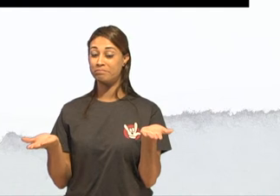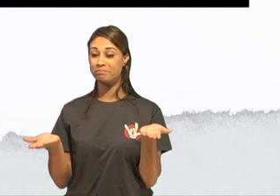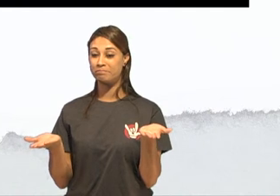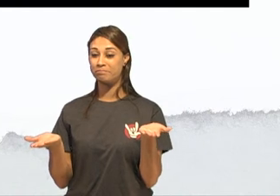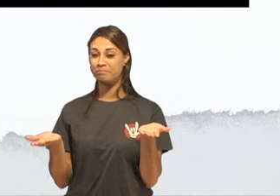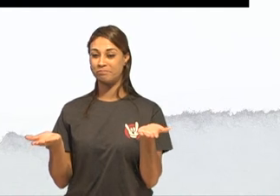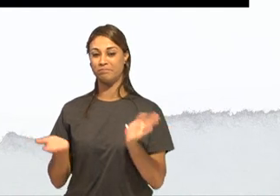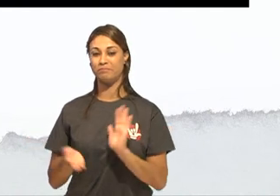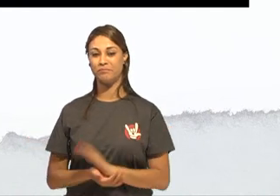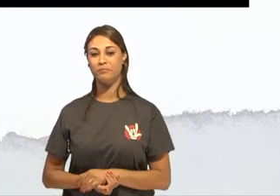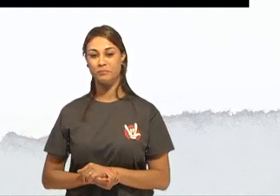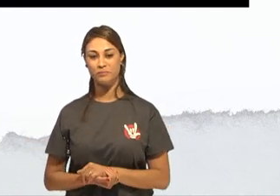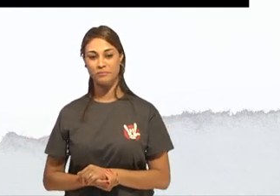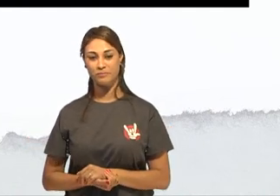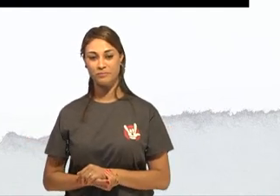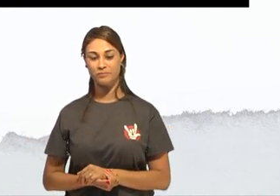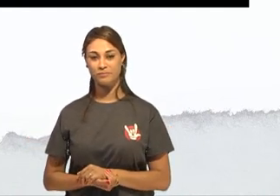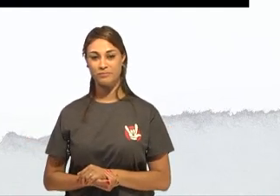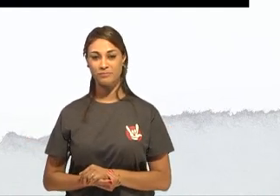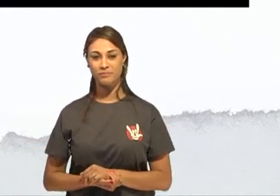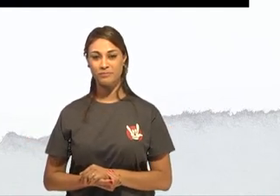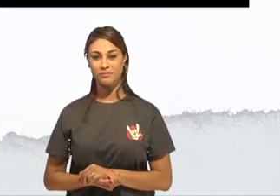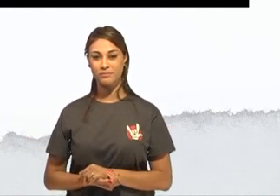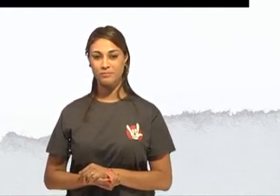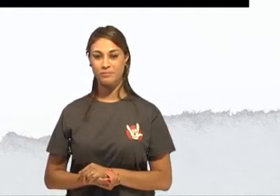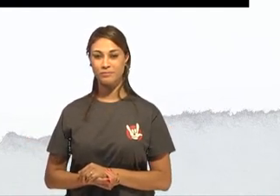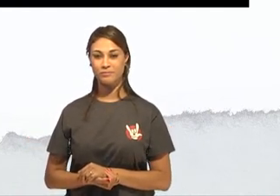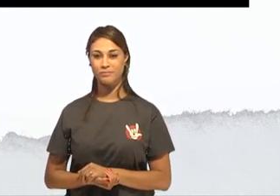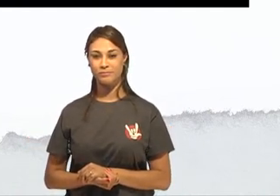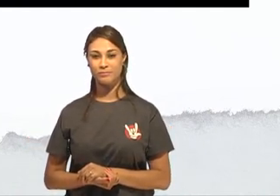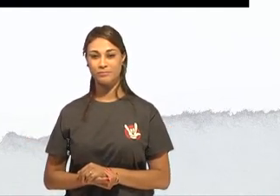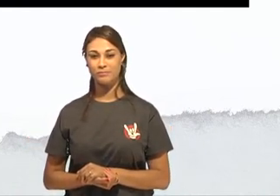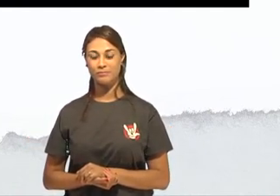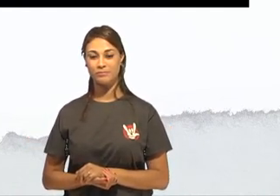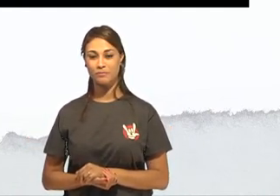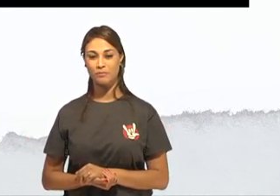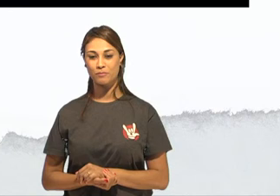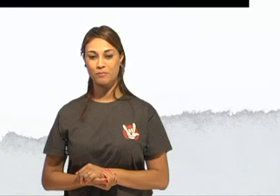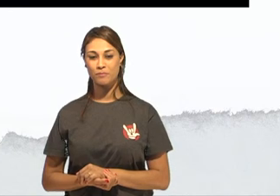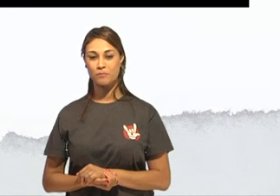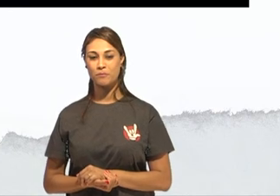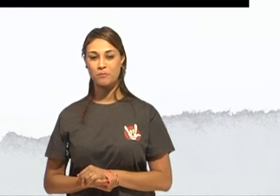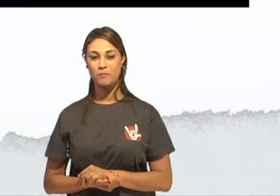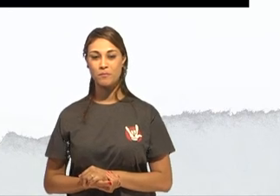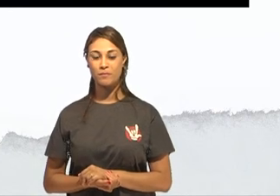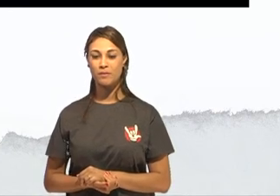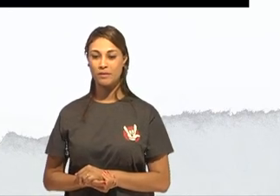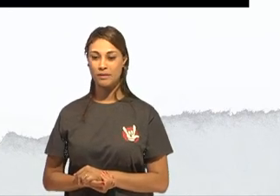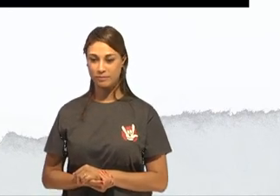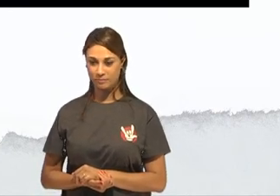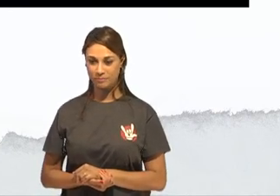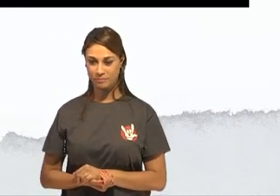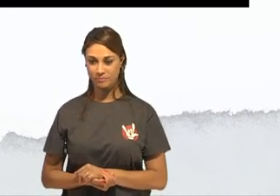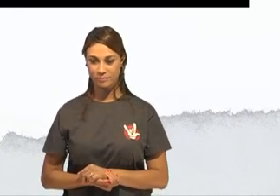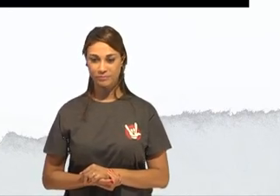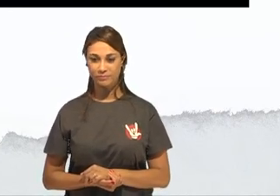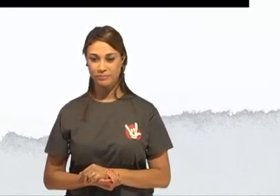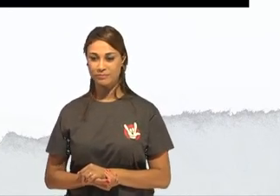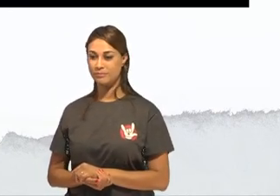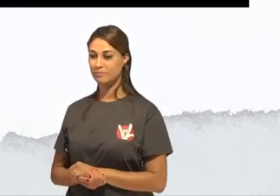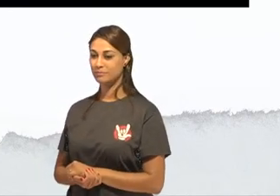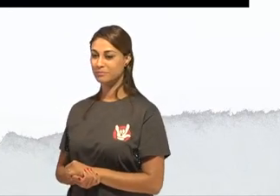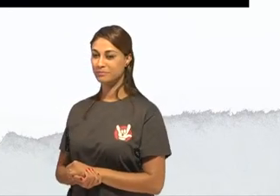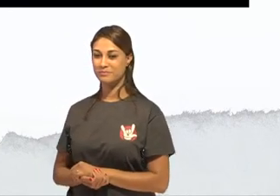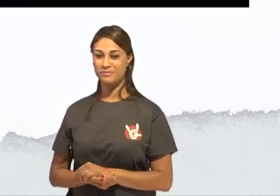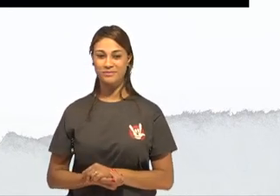primeiro livro? Esse muitos vão errar. 6 segundos, vamos lá. Você fica dando dica já aí, dei Vanessa. Maior dica, hein? Ah, fica